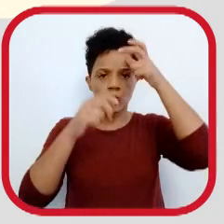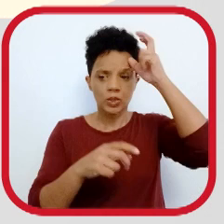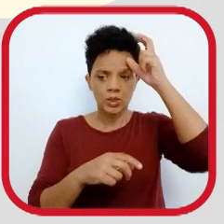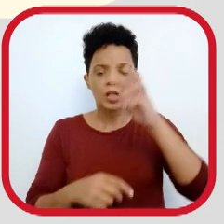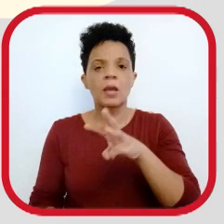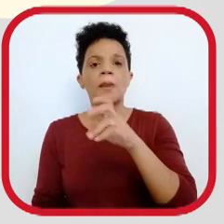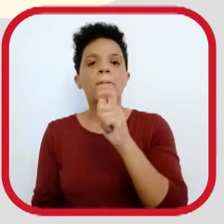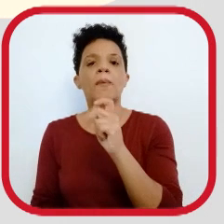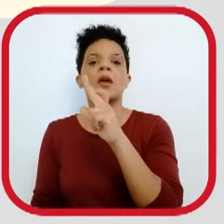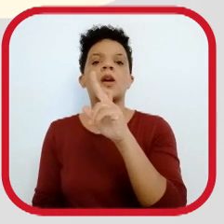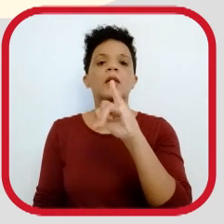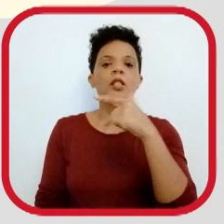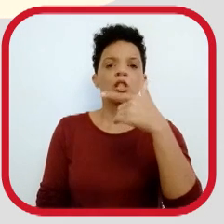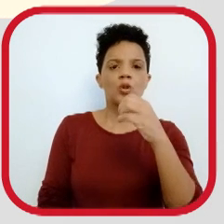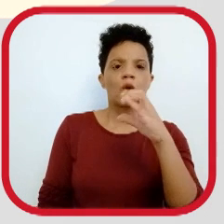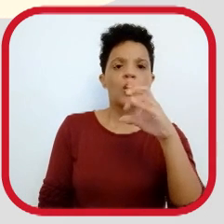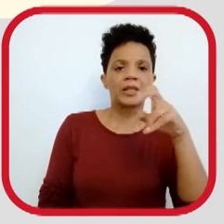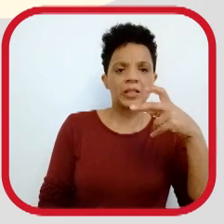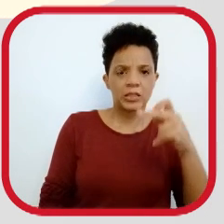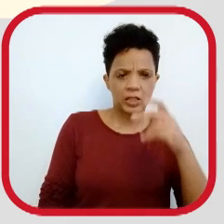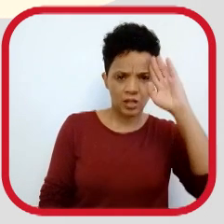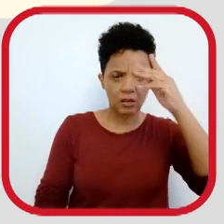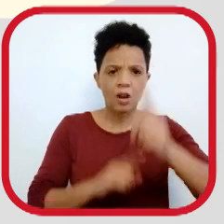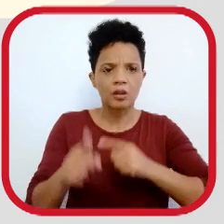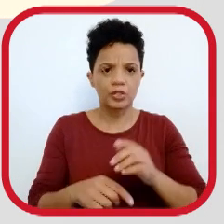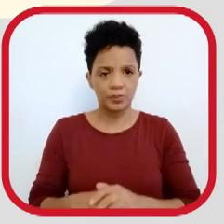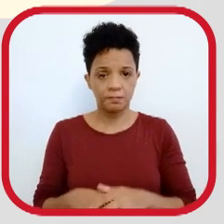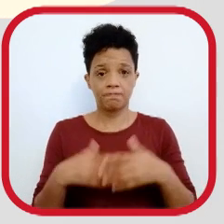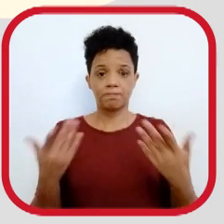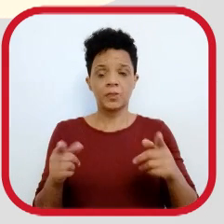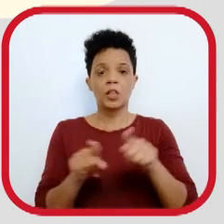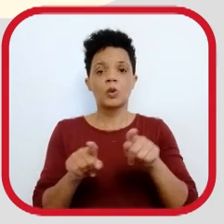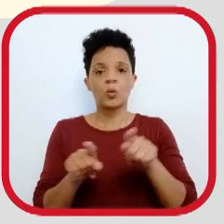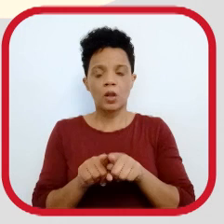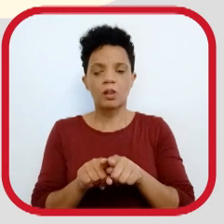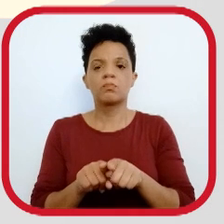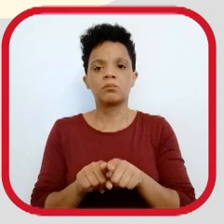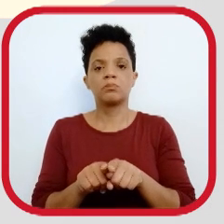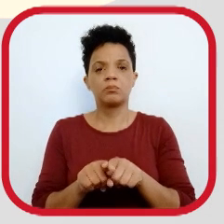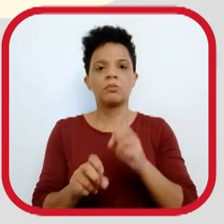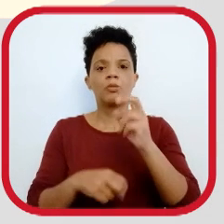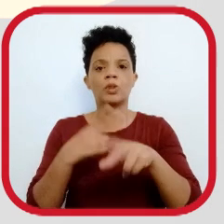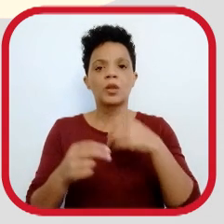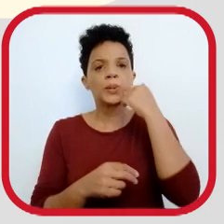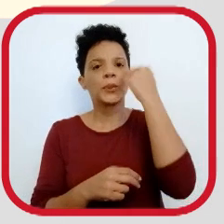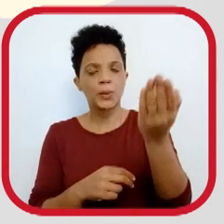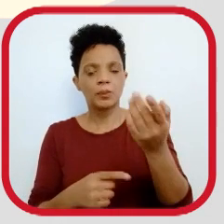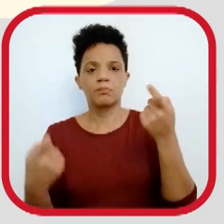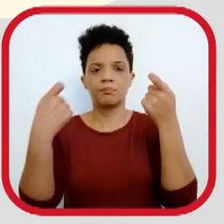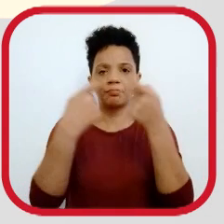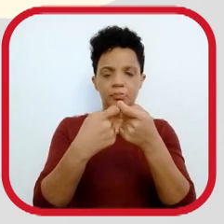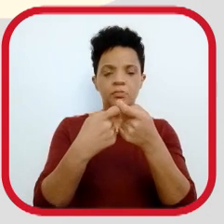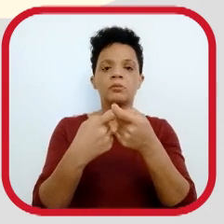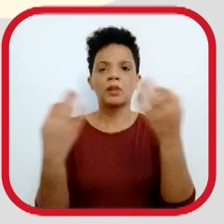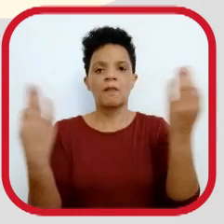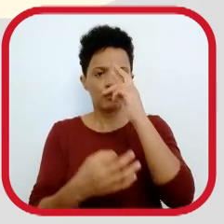É aqui que entra o conceito de meritocracia. Sabes o que é? A meritocracia é uma concepção moderna de mérito,